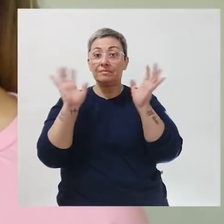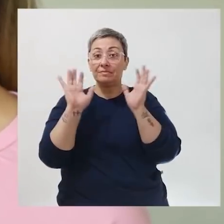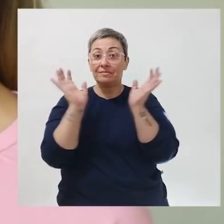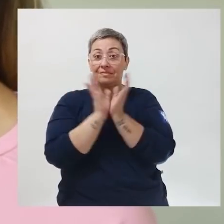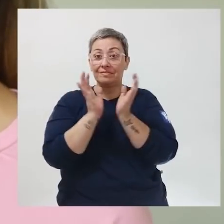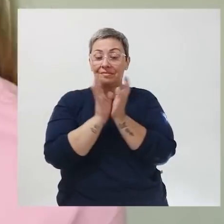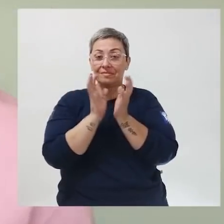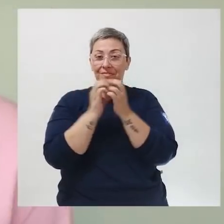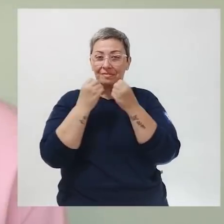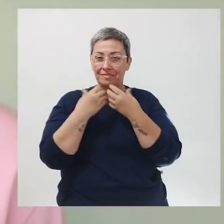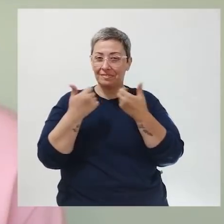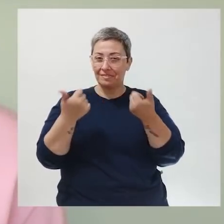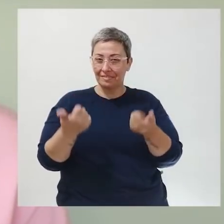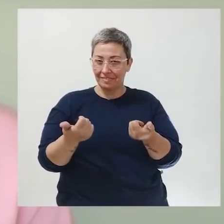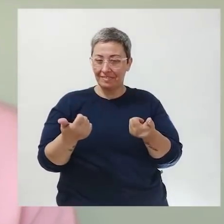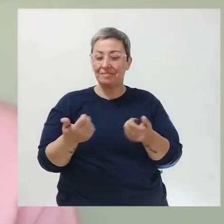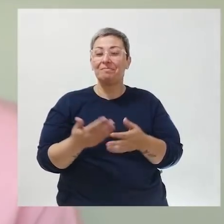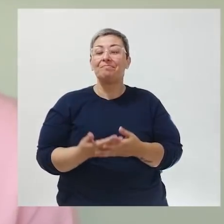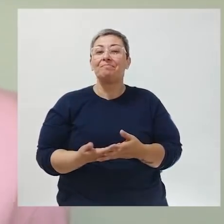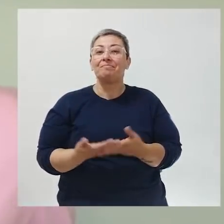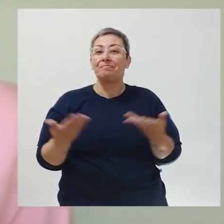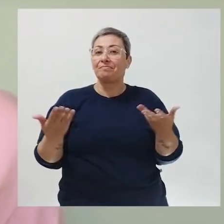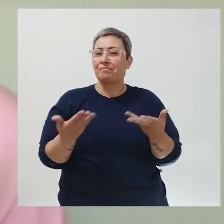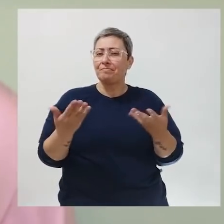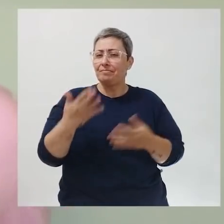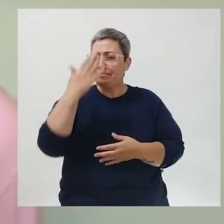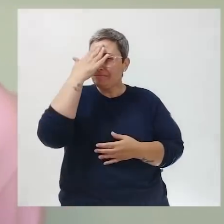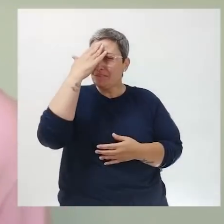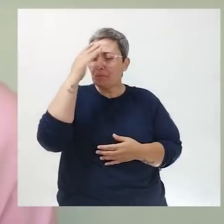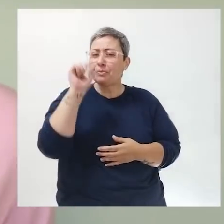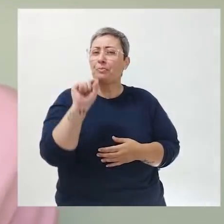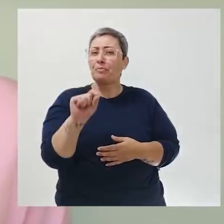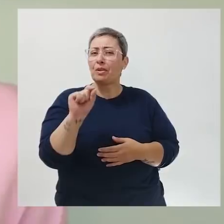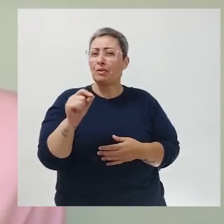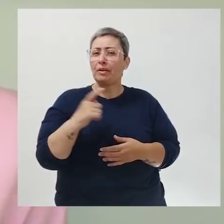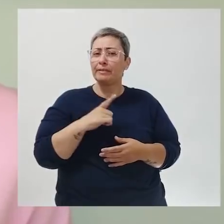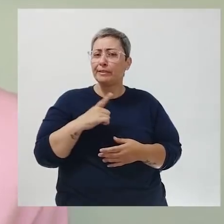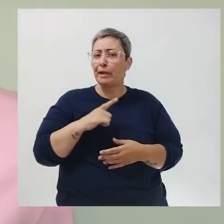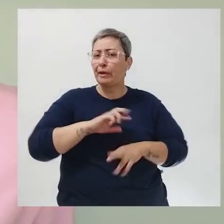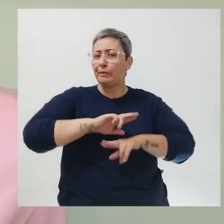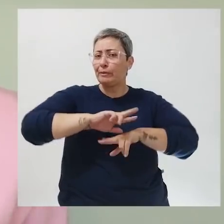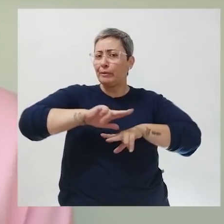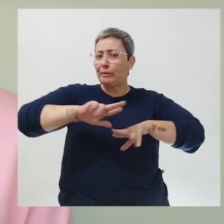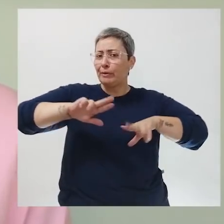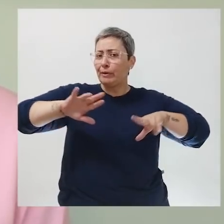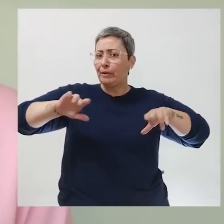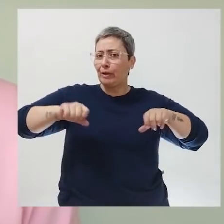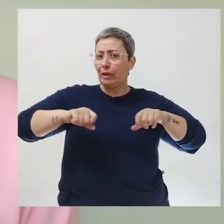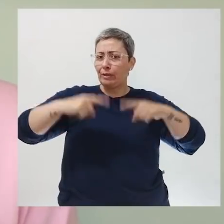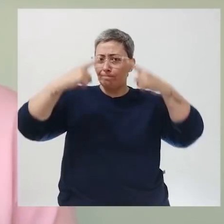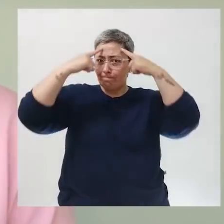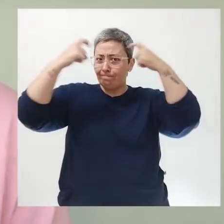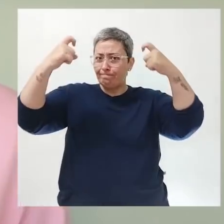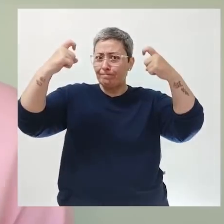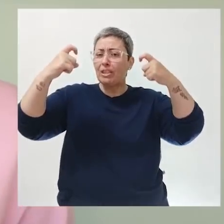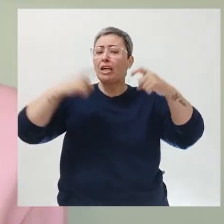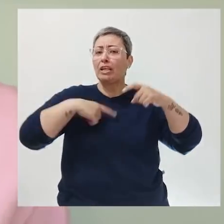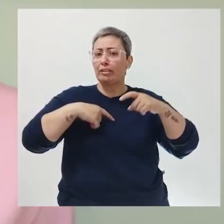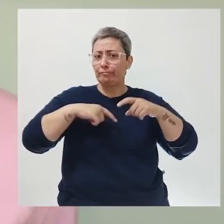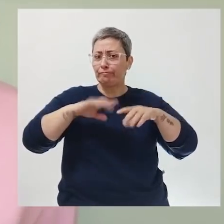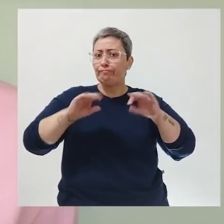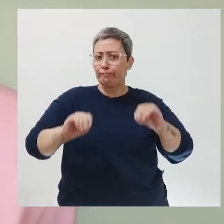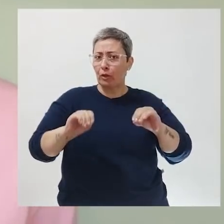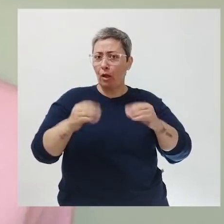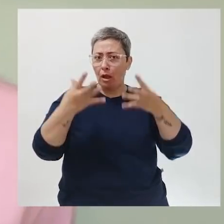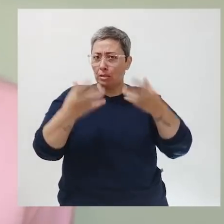Oi, turminha! Como vocês estão? Vocês sabiam que existem muitas formas de violência e que nenhuma